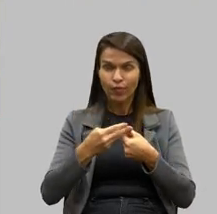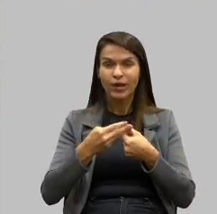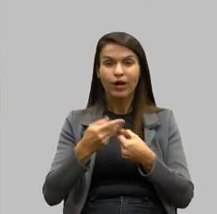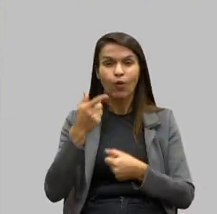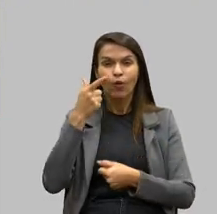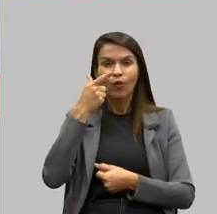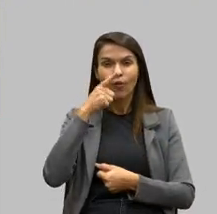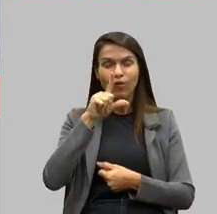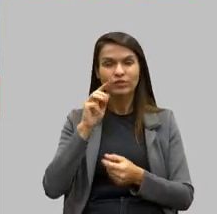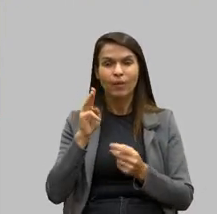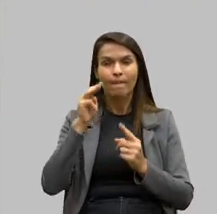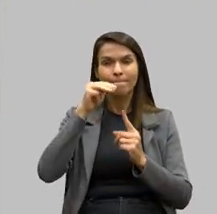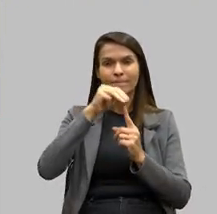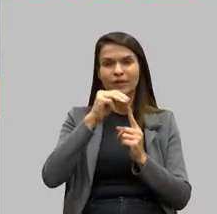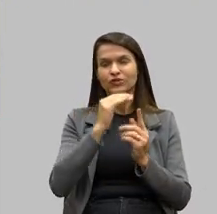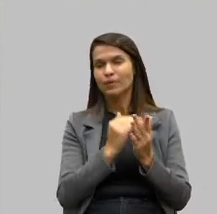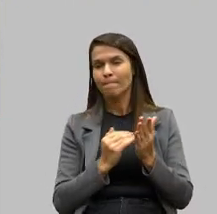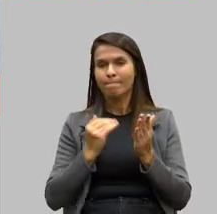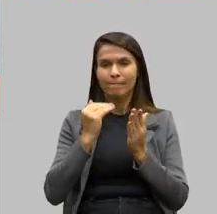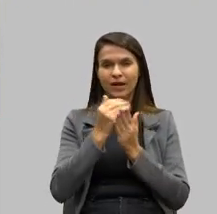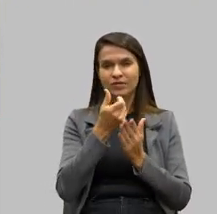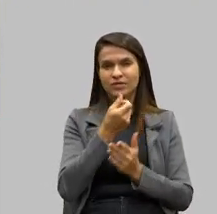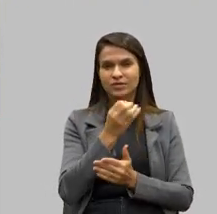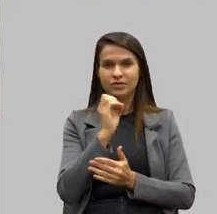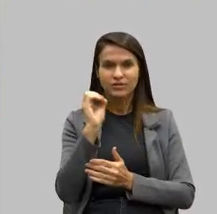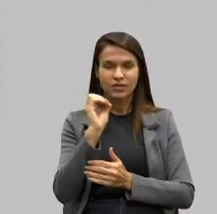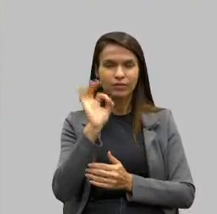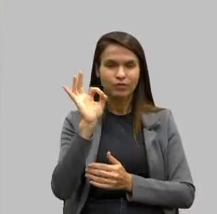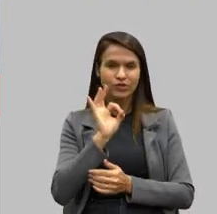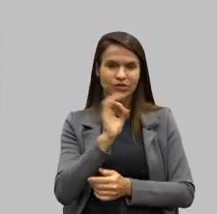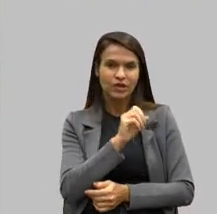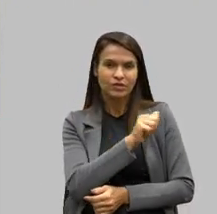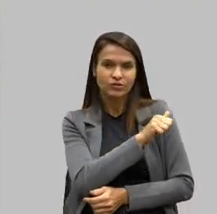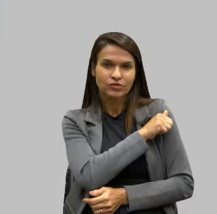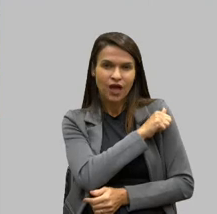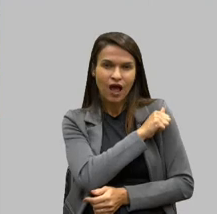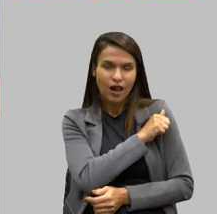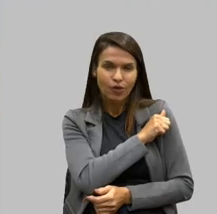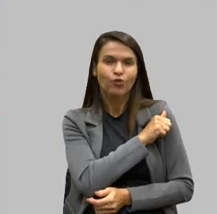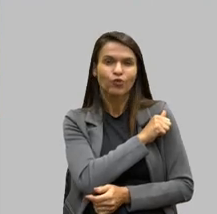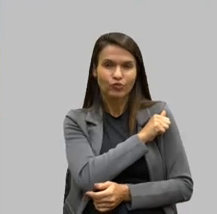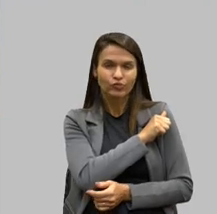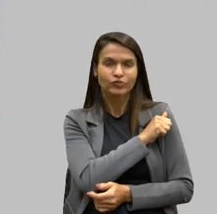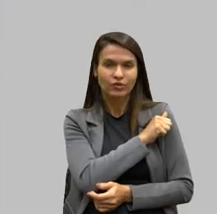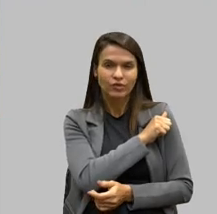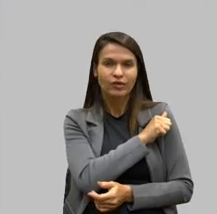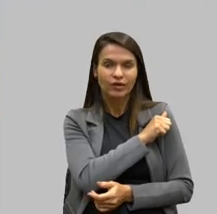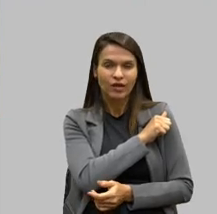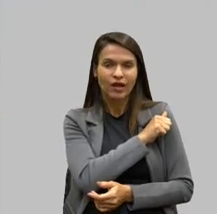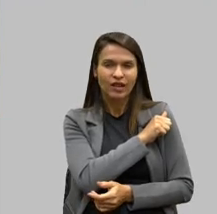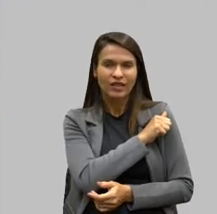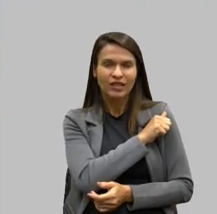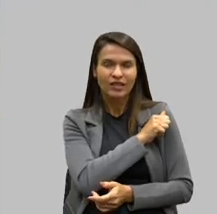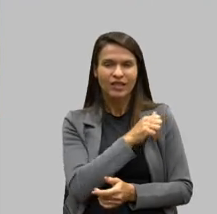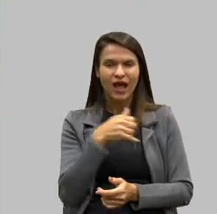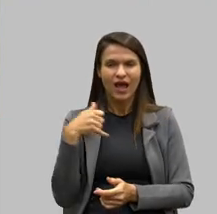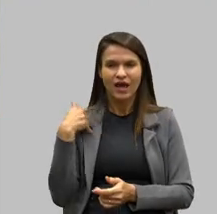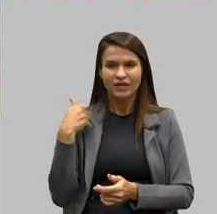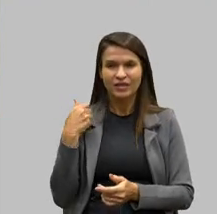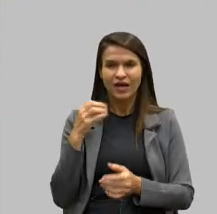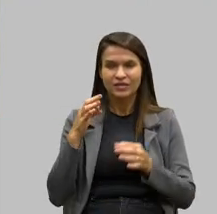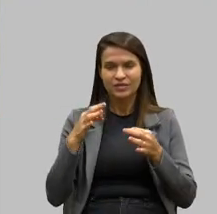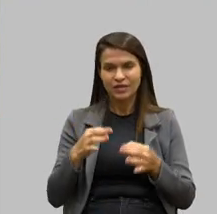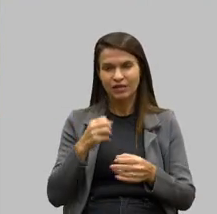a meta de mais de 60% dos nossos estudantes alfabetizados na idade certa até o ano que vem.